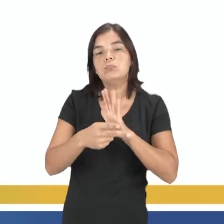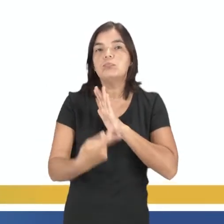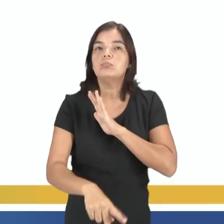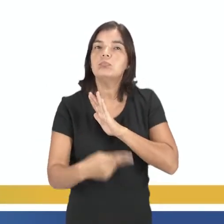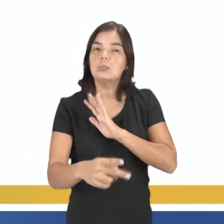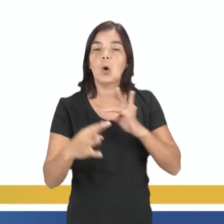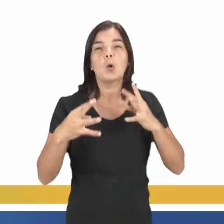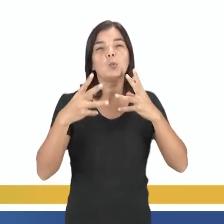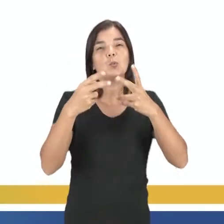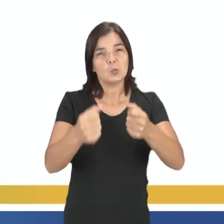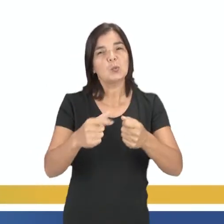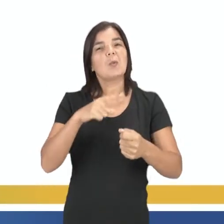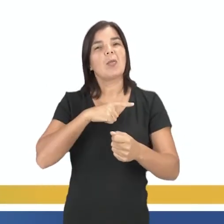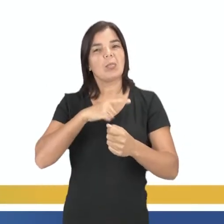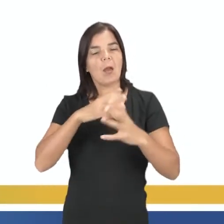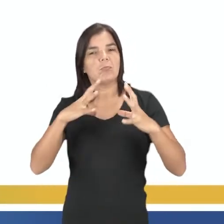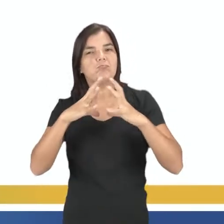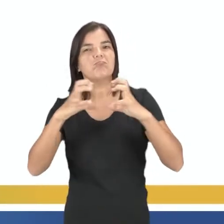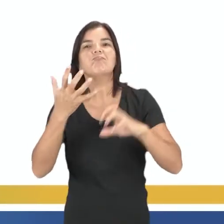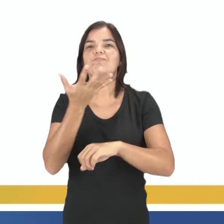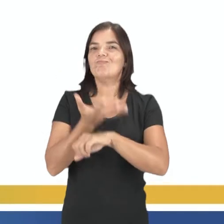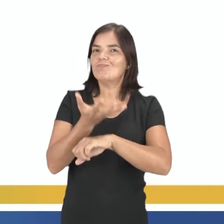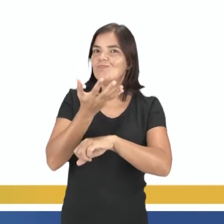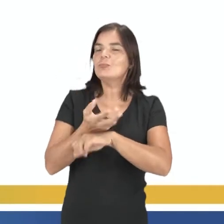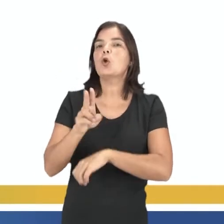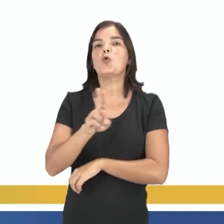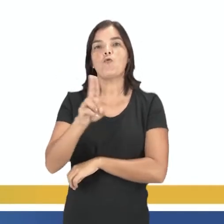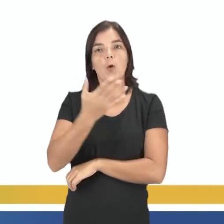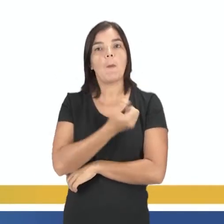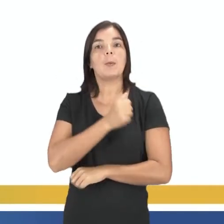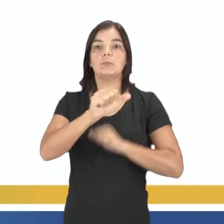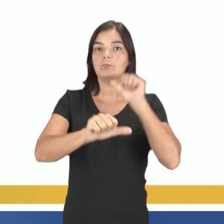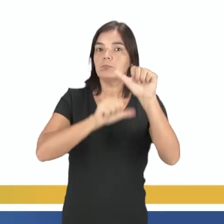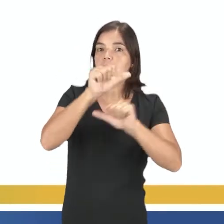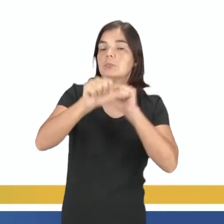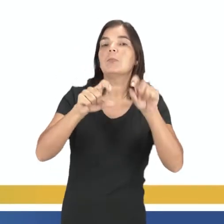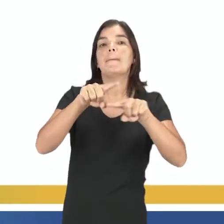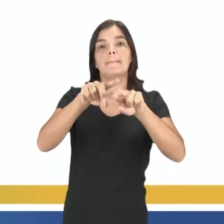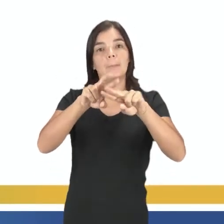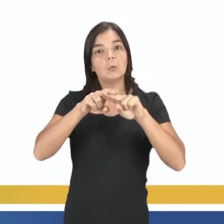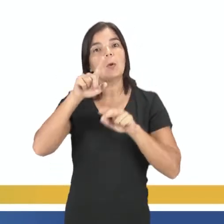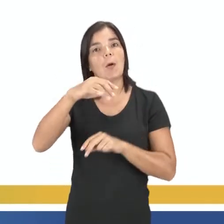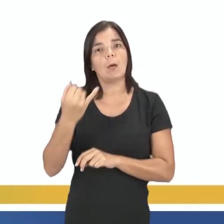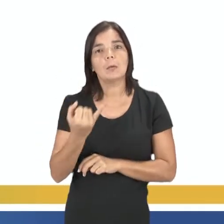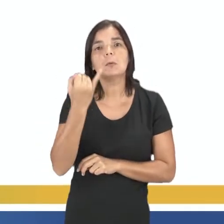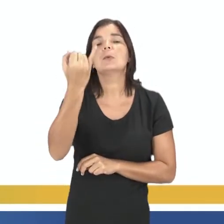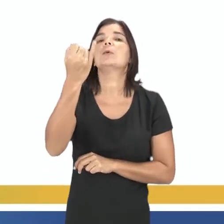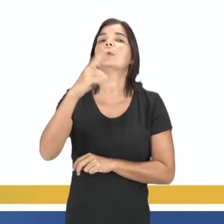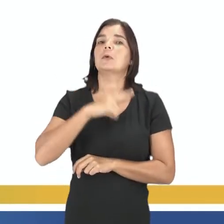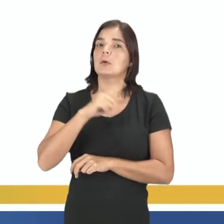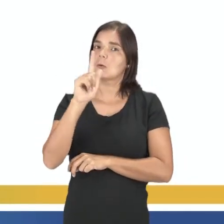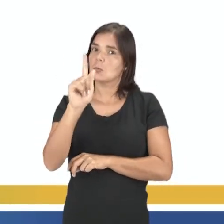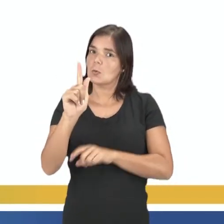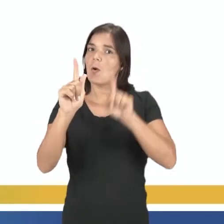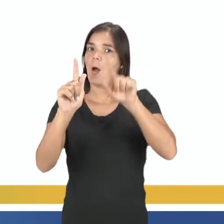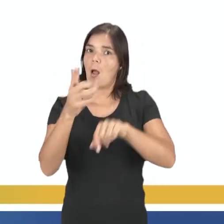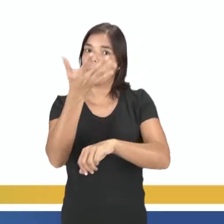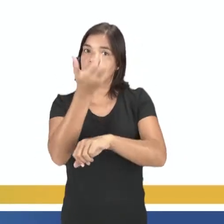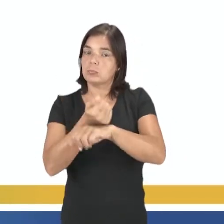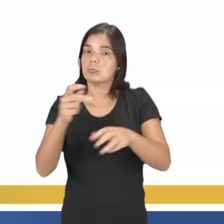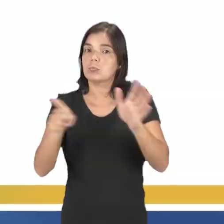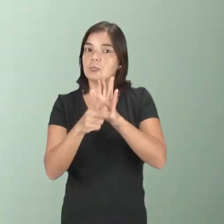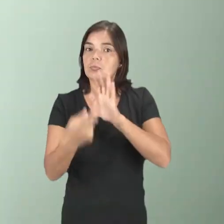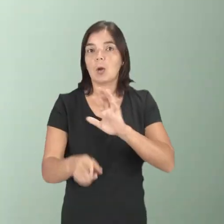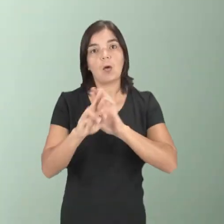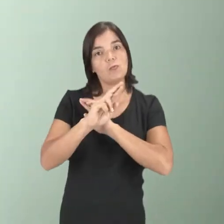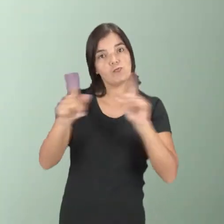todo corpo ele tem sua gravidade e o valor pode mudar, por isso é muito importante você destacar que esse G ele é uma gravidade local, que